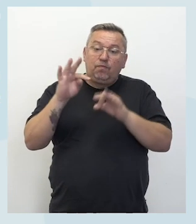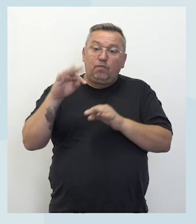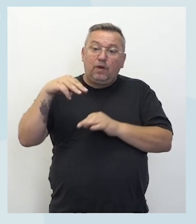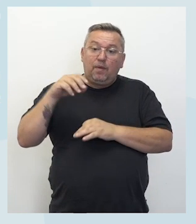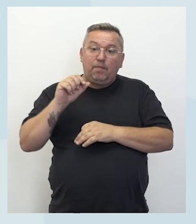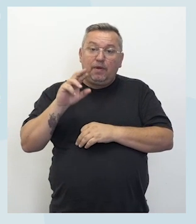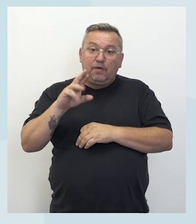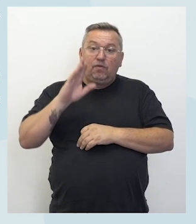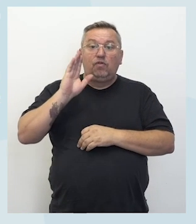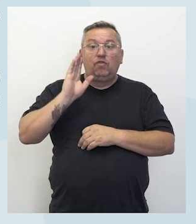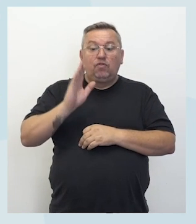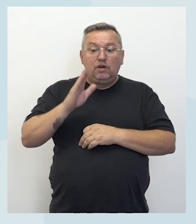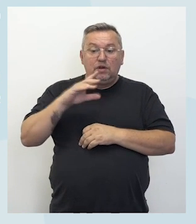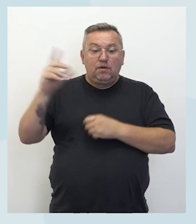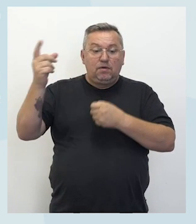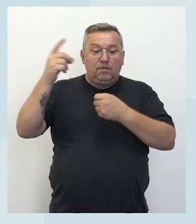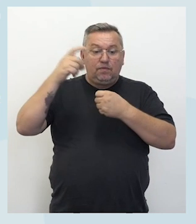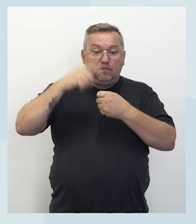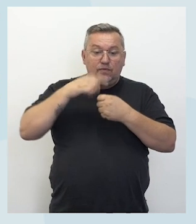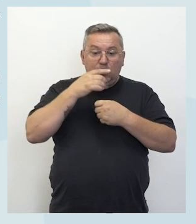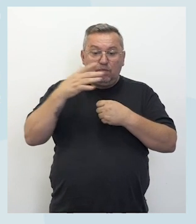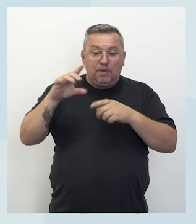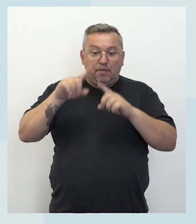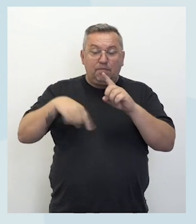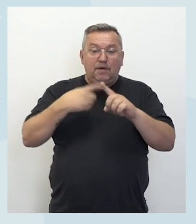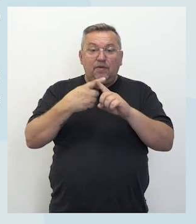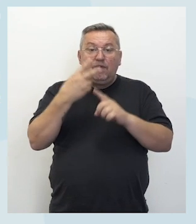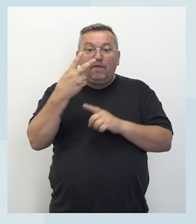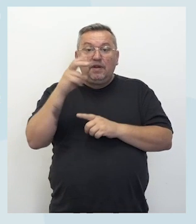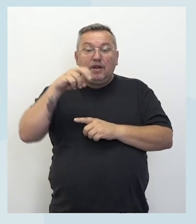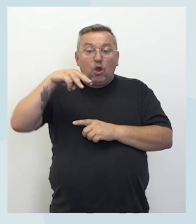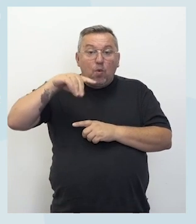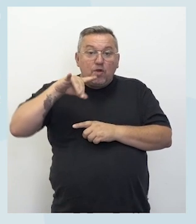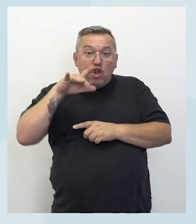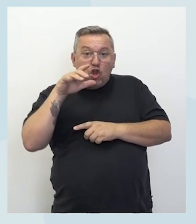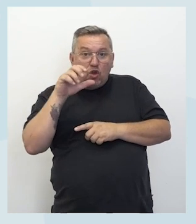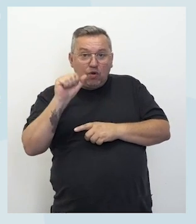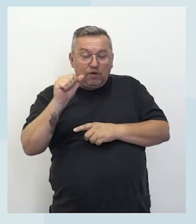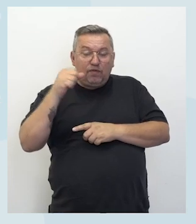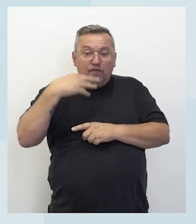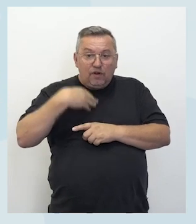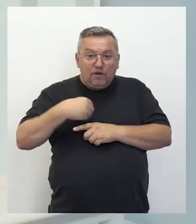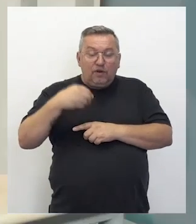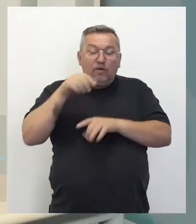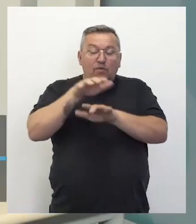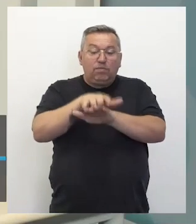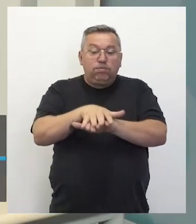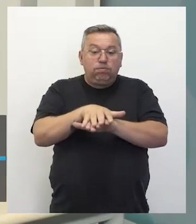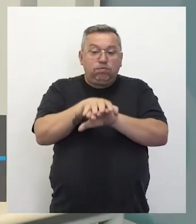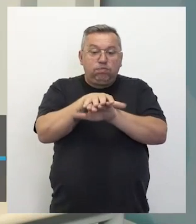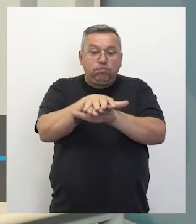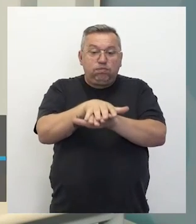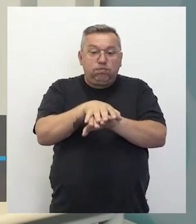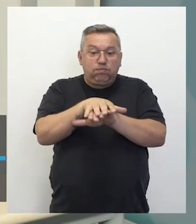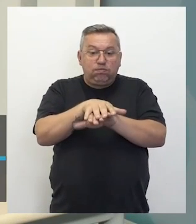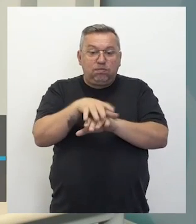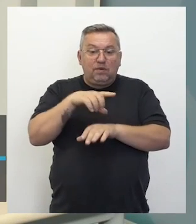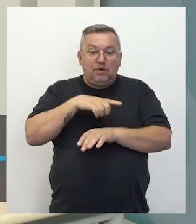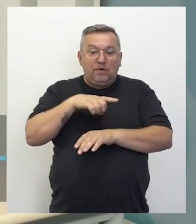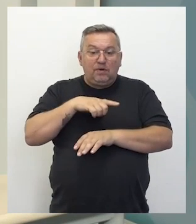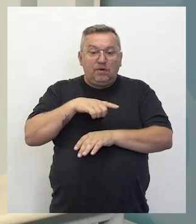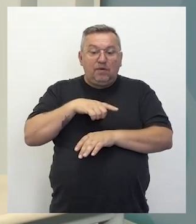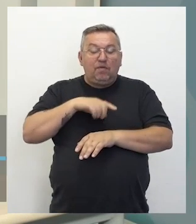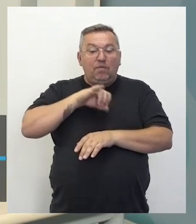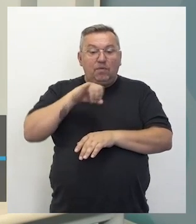havia devolvido ao mar mais de 25 milhões de filhotes de tartarugas marinhas. Eu tive a oportunidade de conhecer o